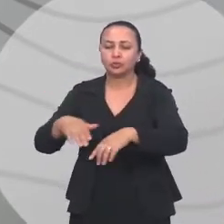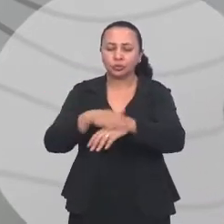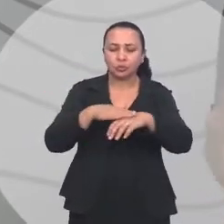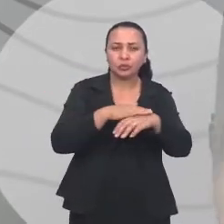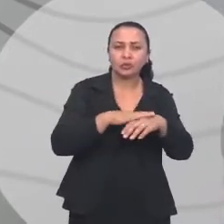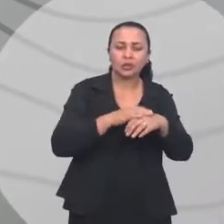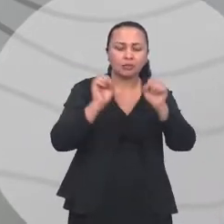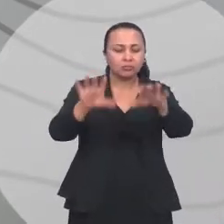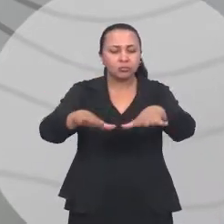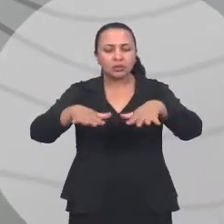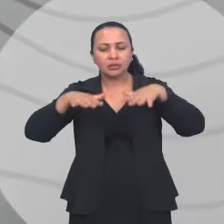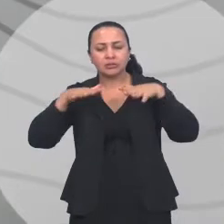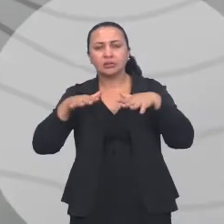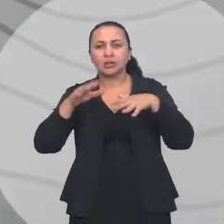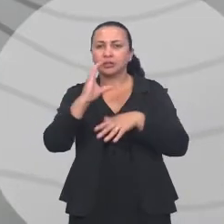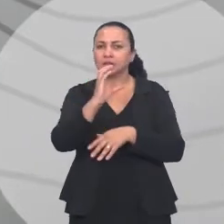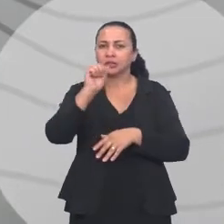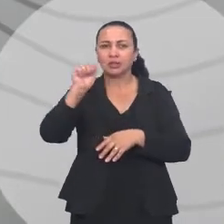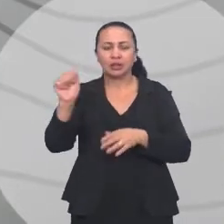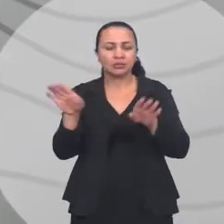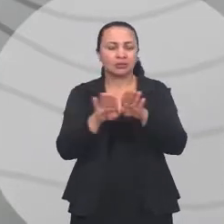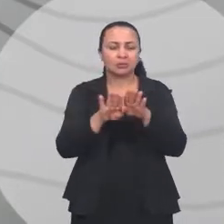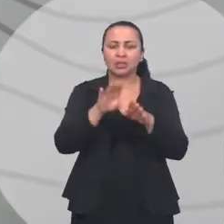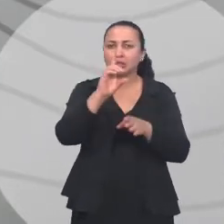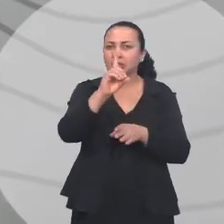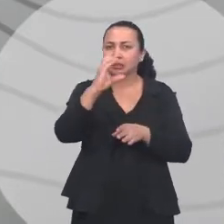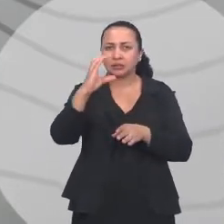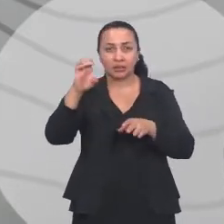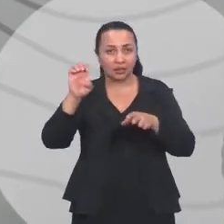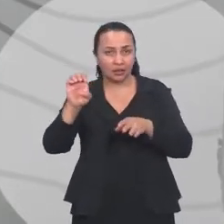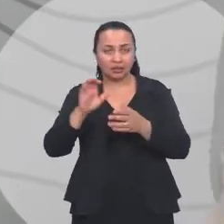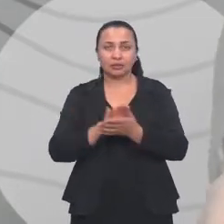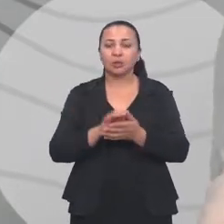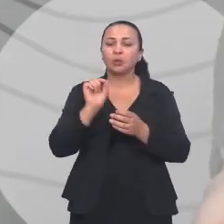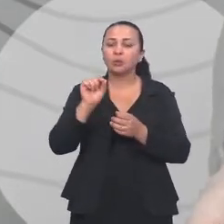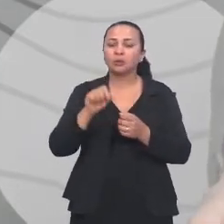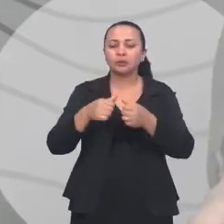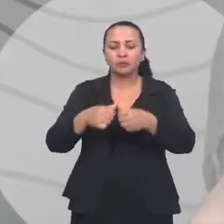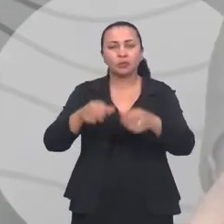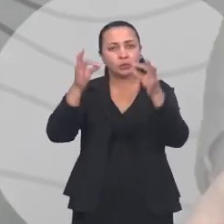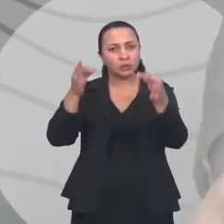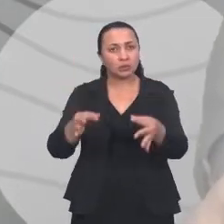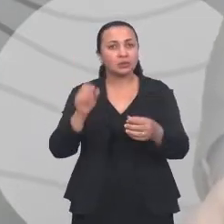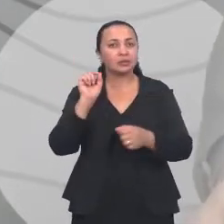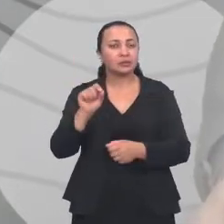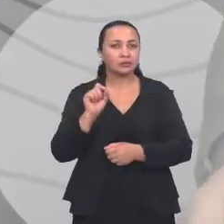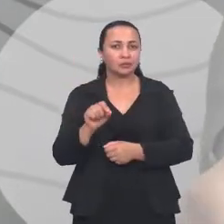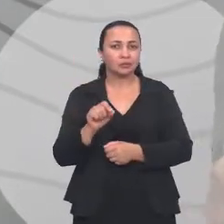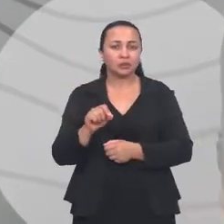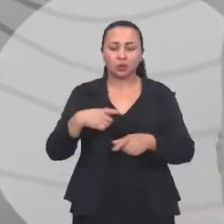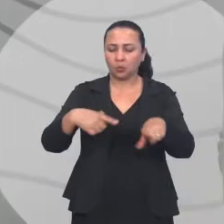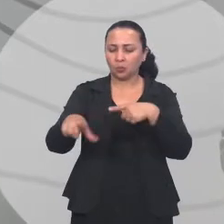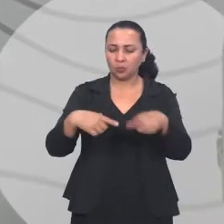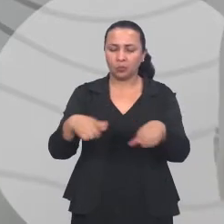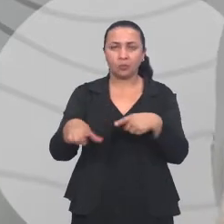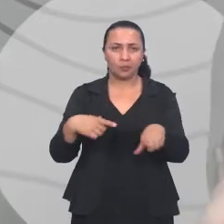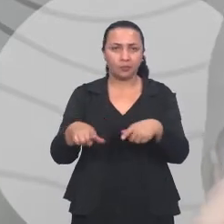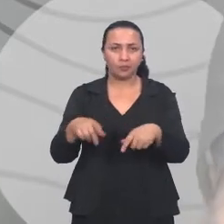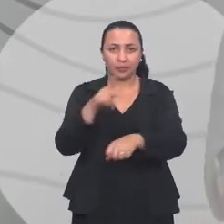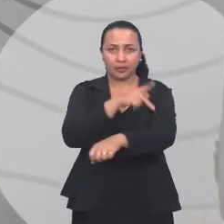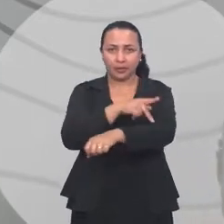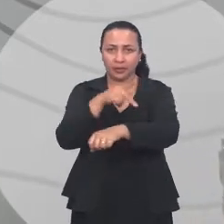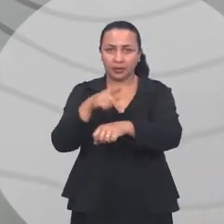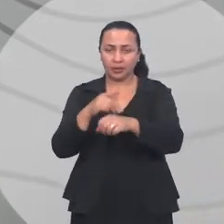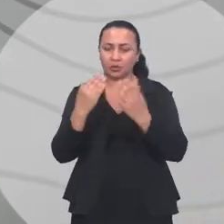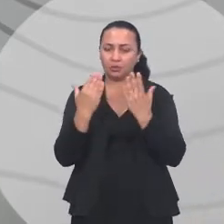dos departamentos e colegiados nas plenárias dos e as nos de cs o que ficou definido é que a o